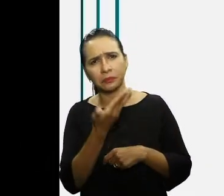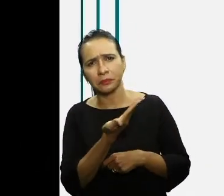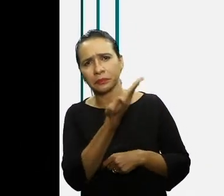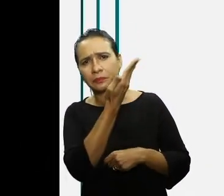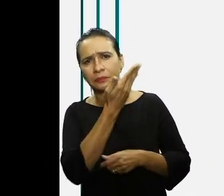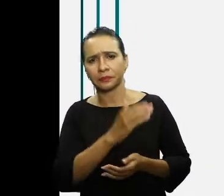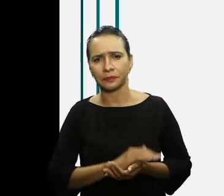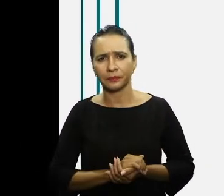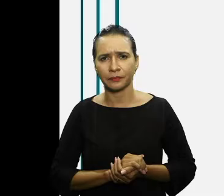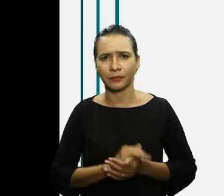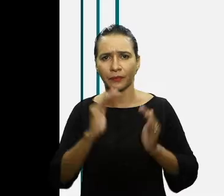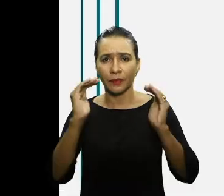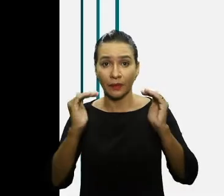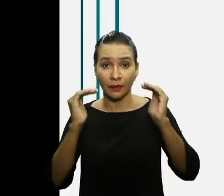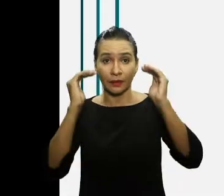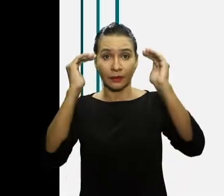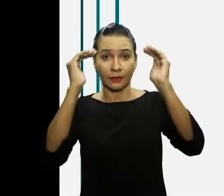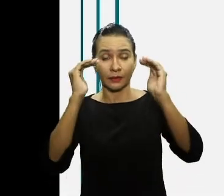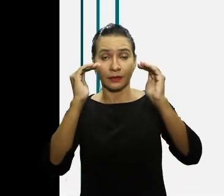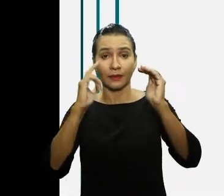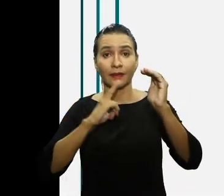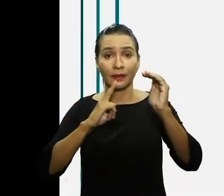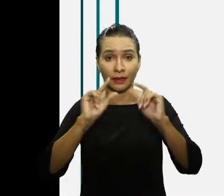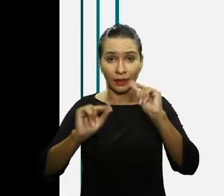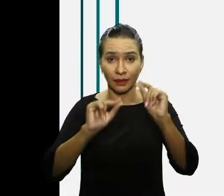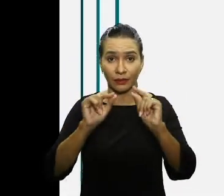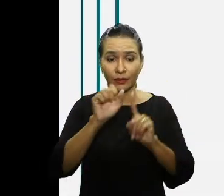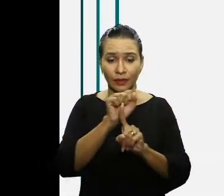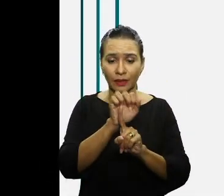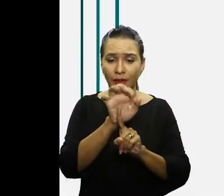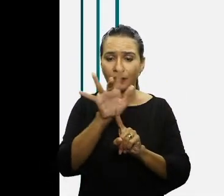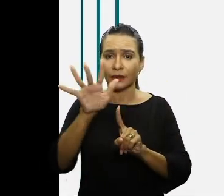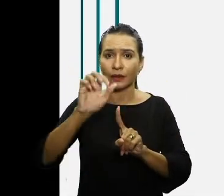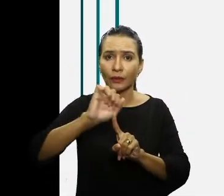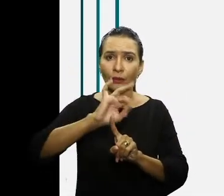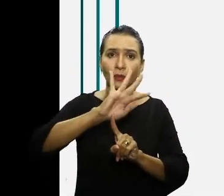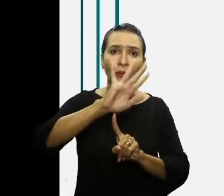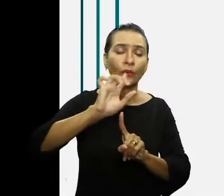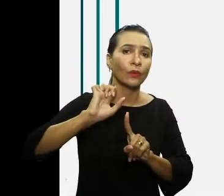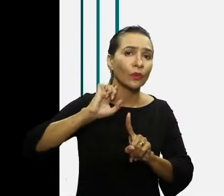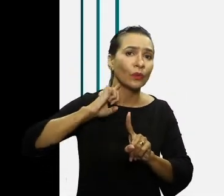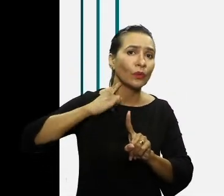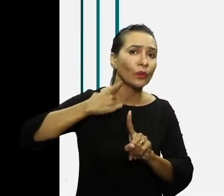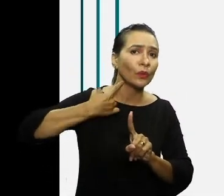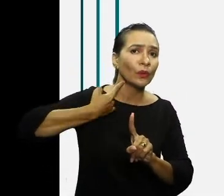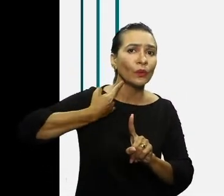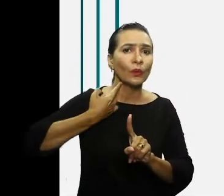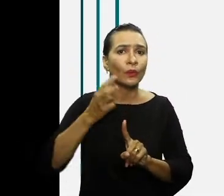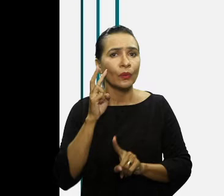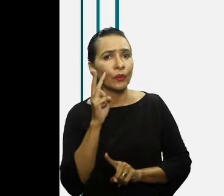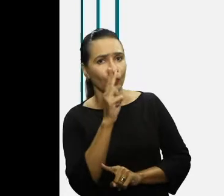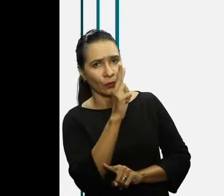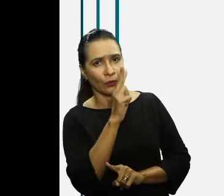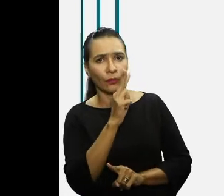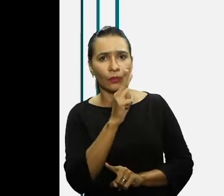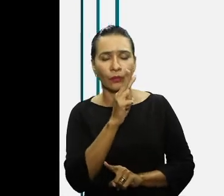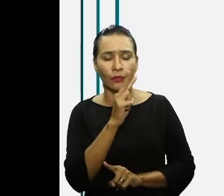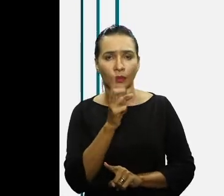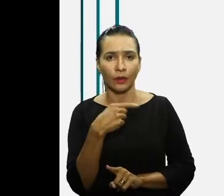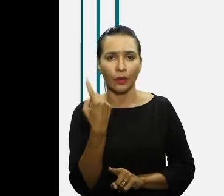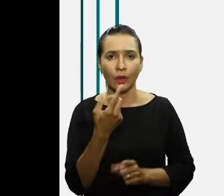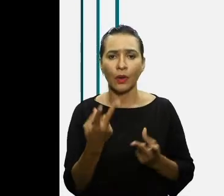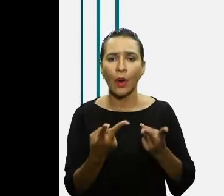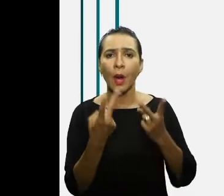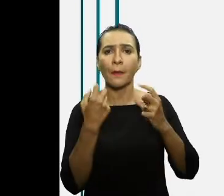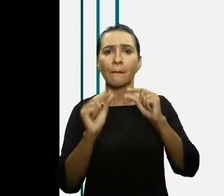desse desenho algumas chaminés de fábrica emitindo gases poluentes para a atmosfera. A gente